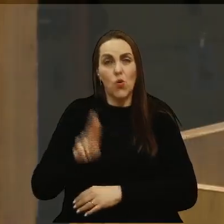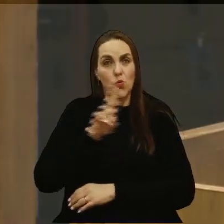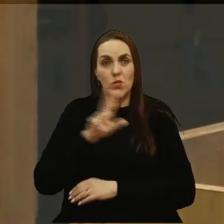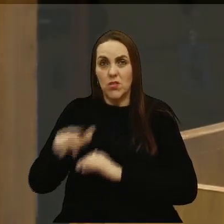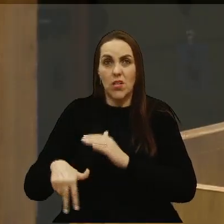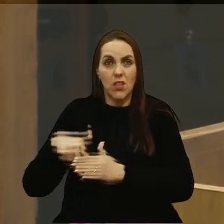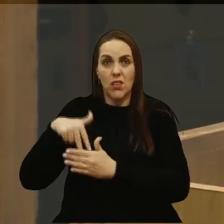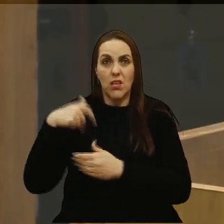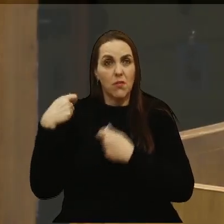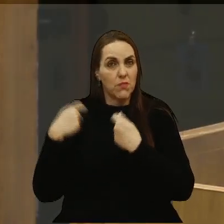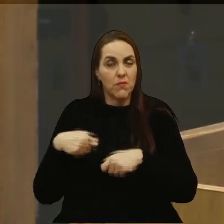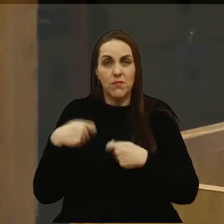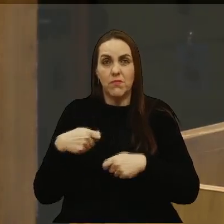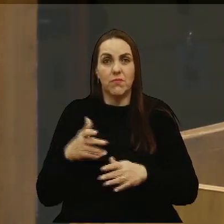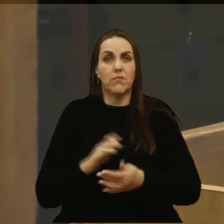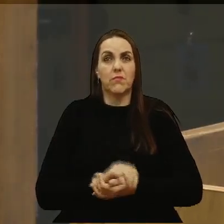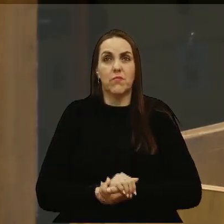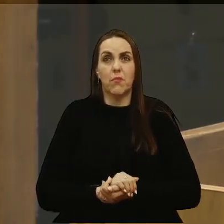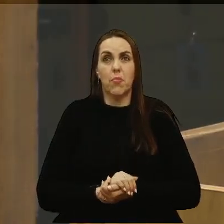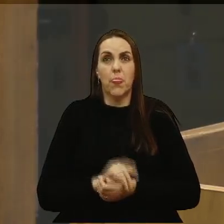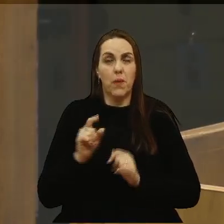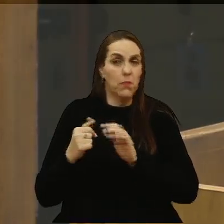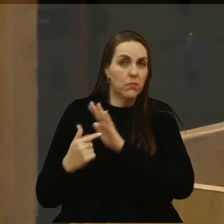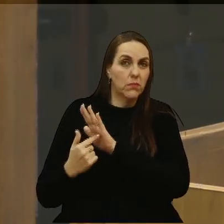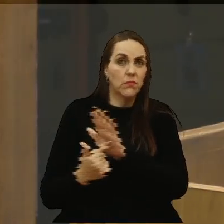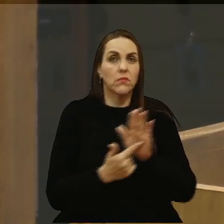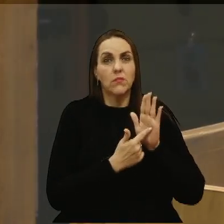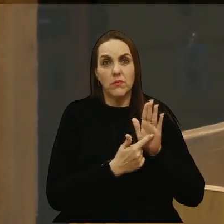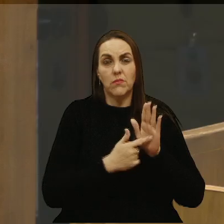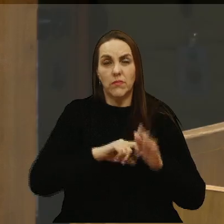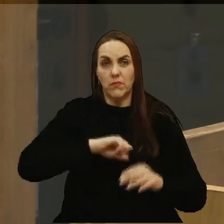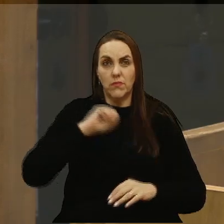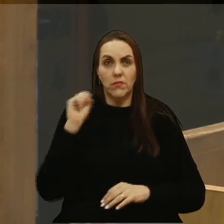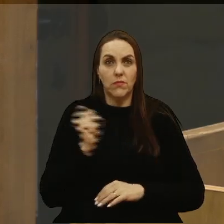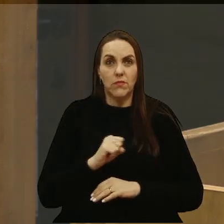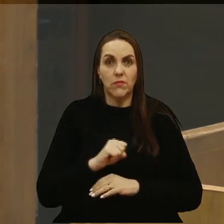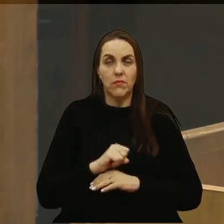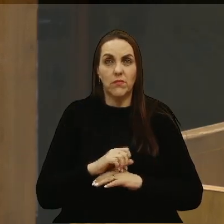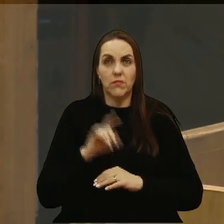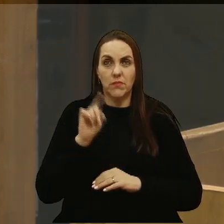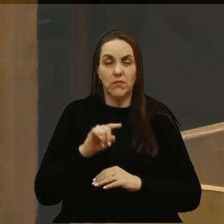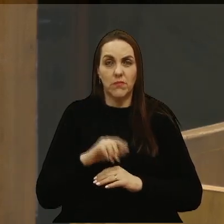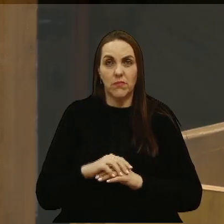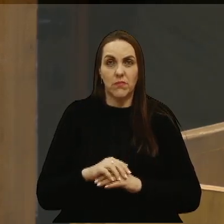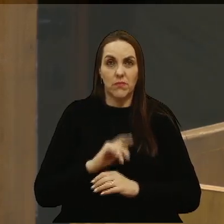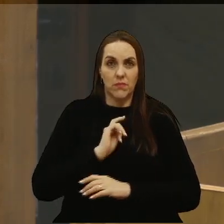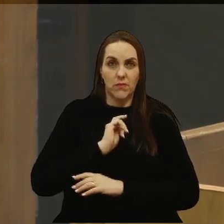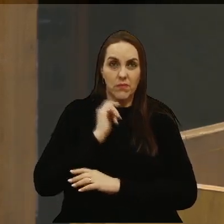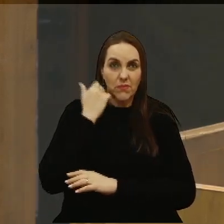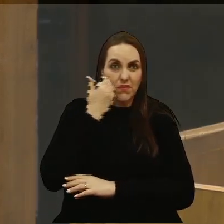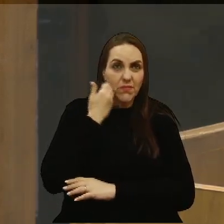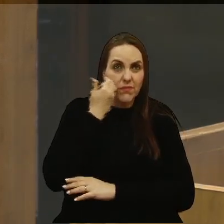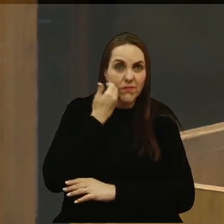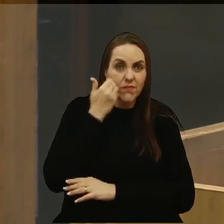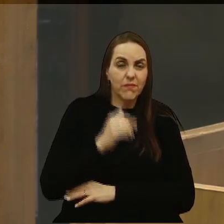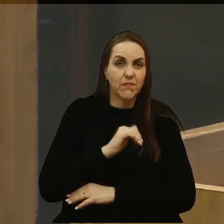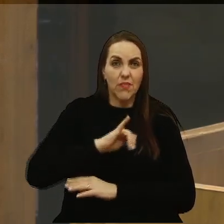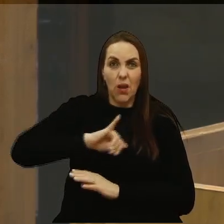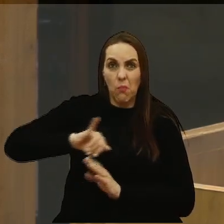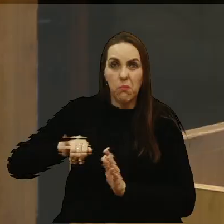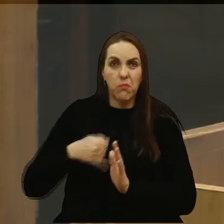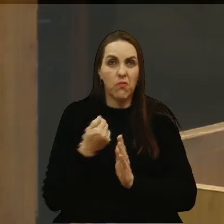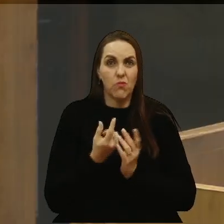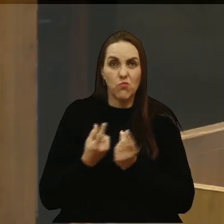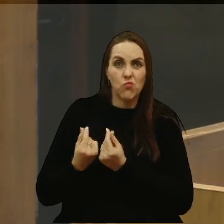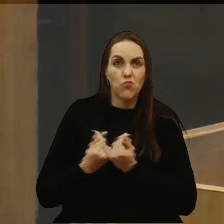for necessário para escancarar essa picaretagem, esse estelionato eleitoral que ele